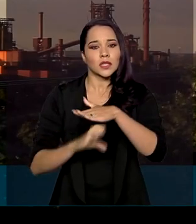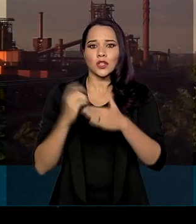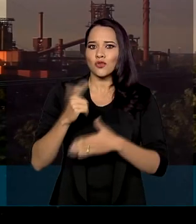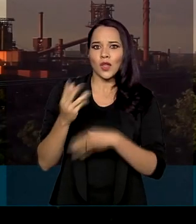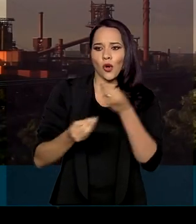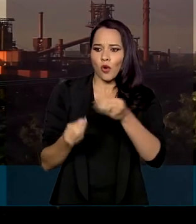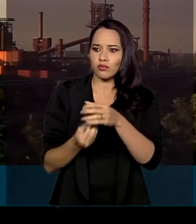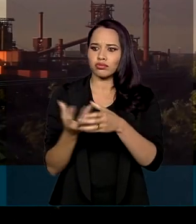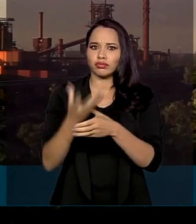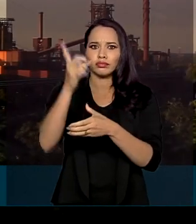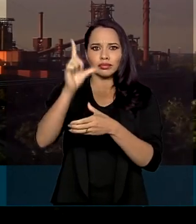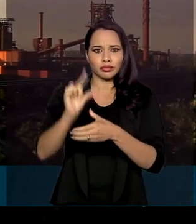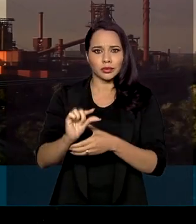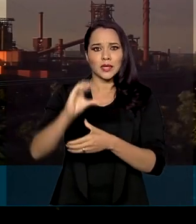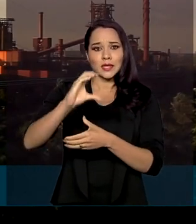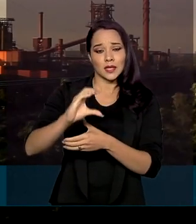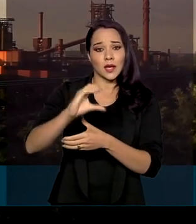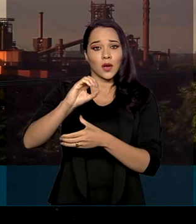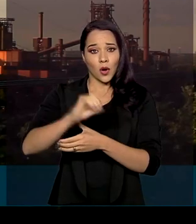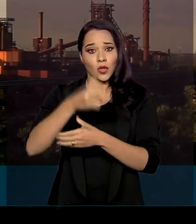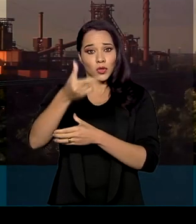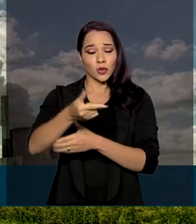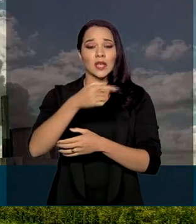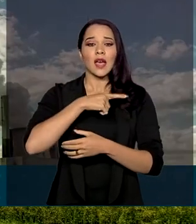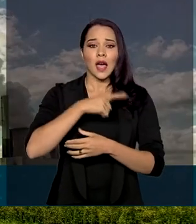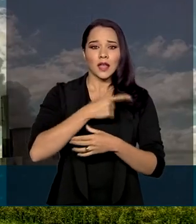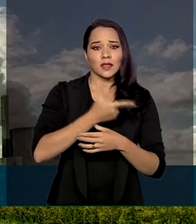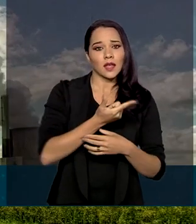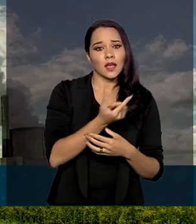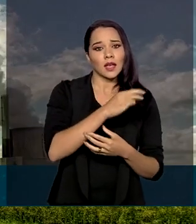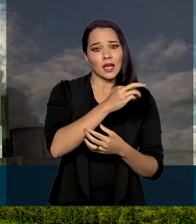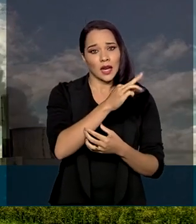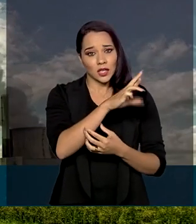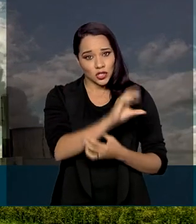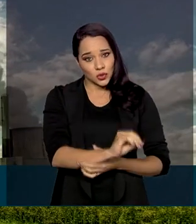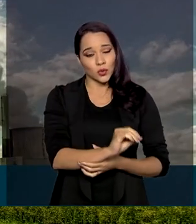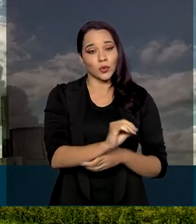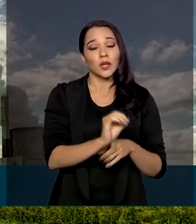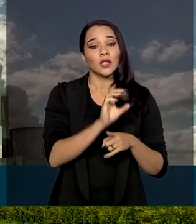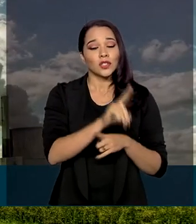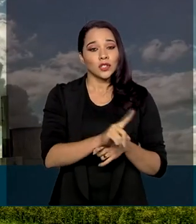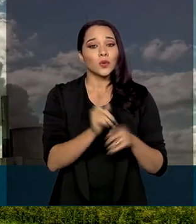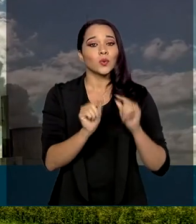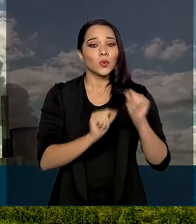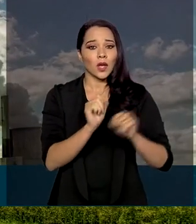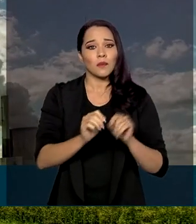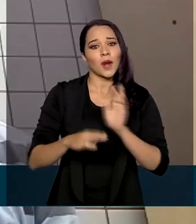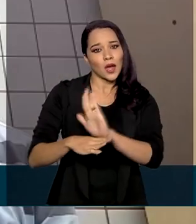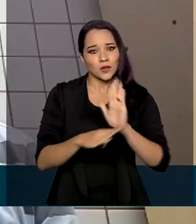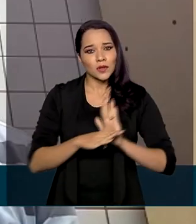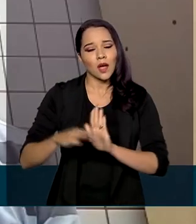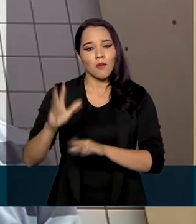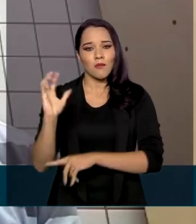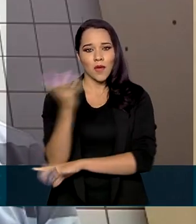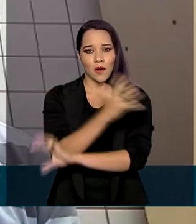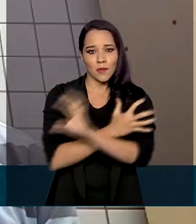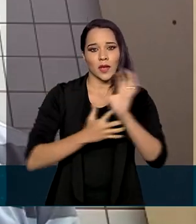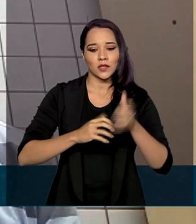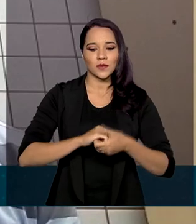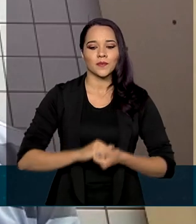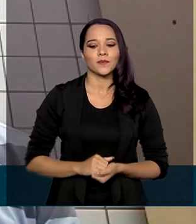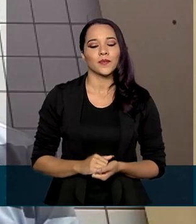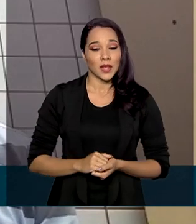reduzir emissões de CO2 a gerarem créditos de carbono, uma forma de compensação ambiental. É mais uma